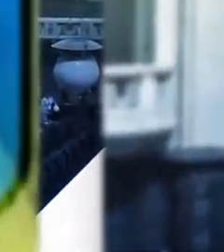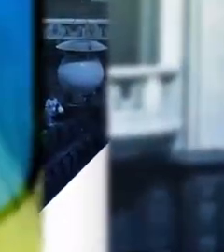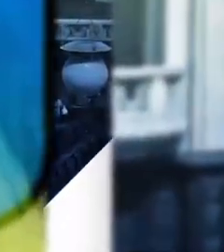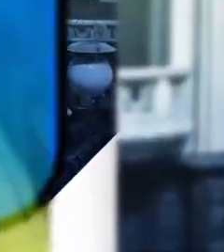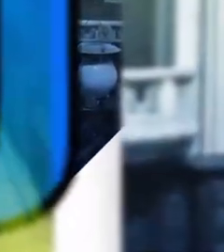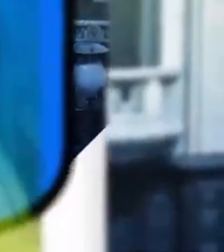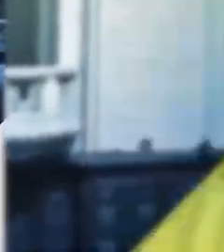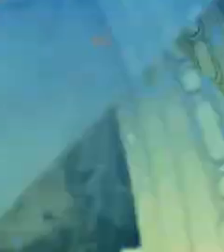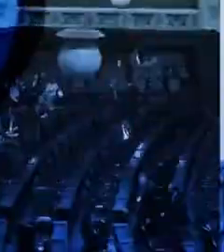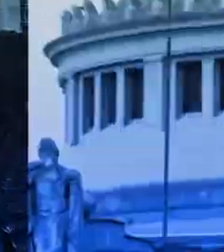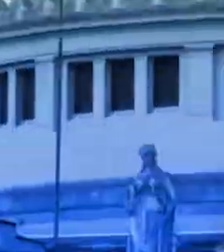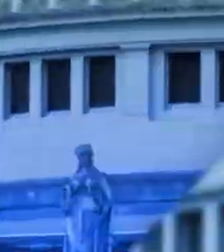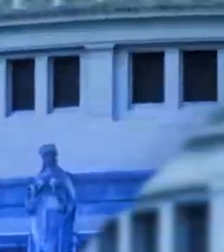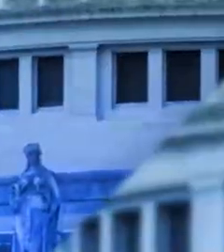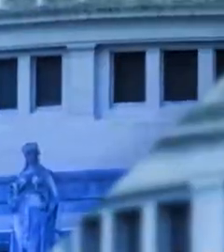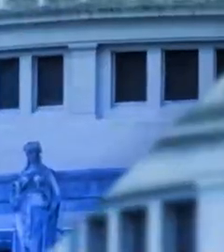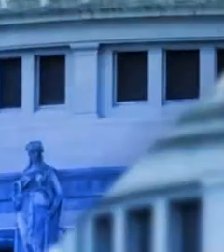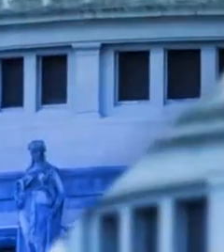Música